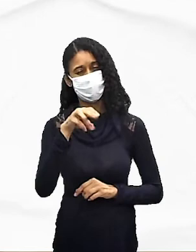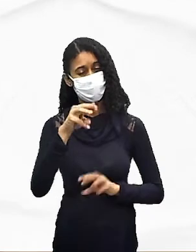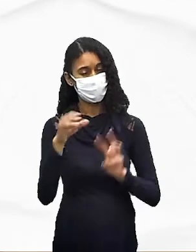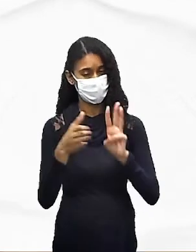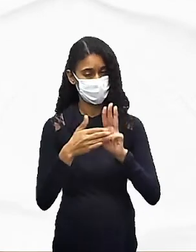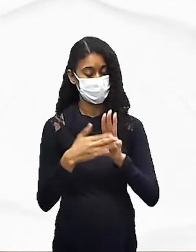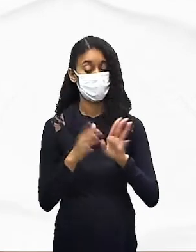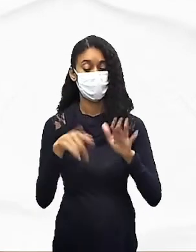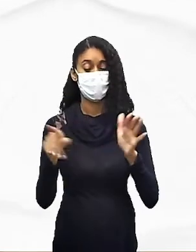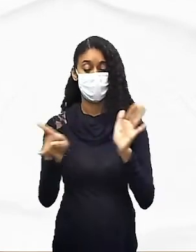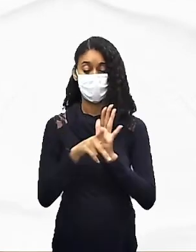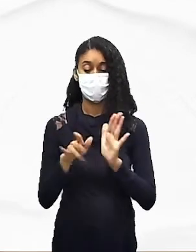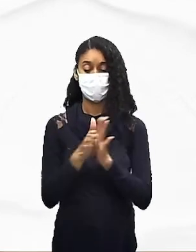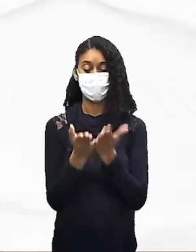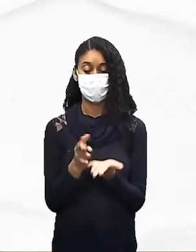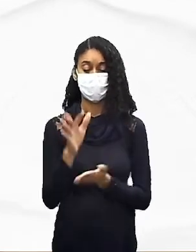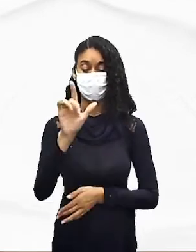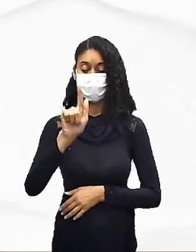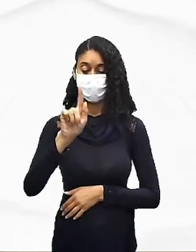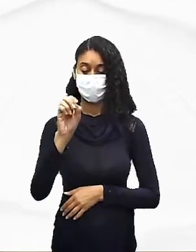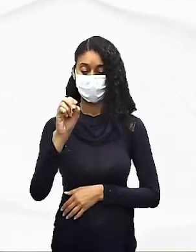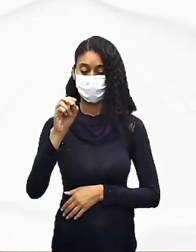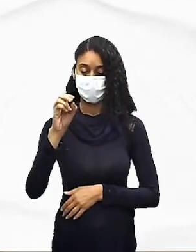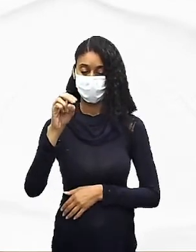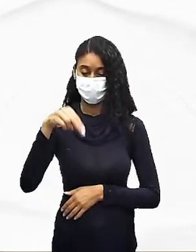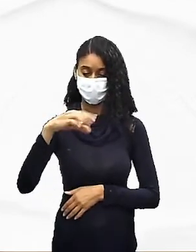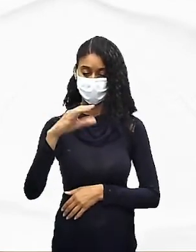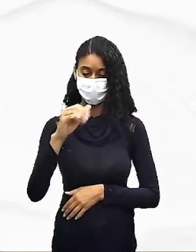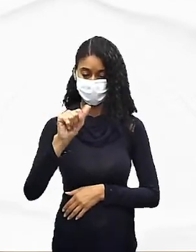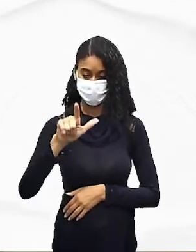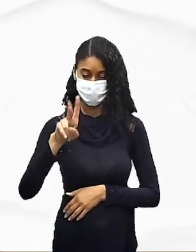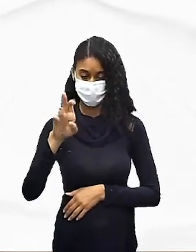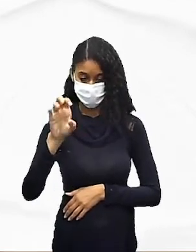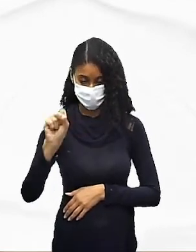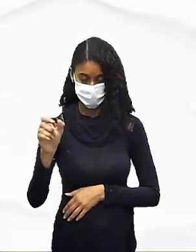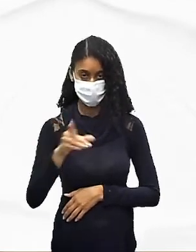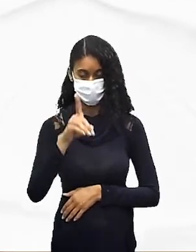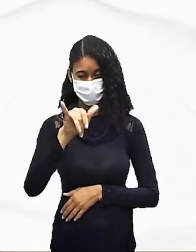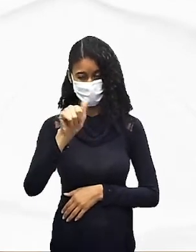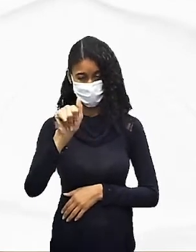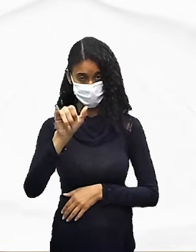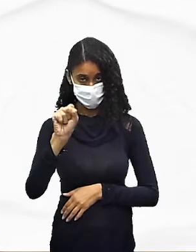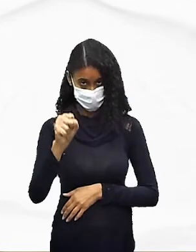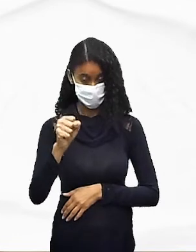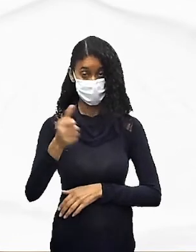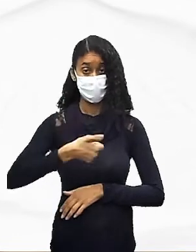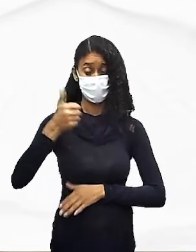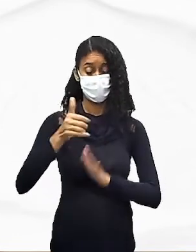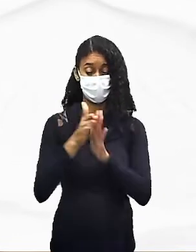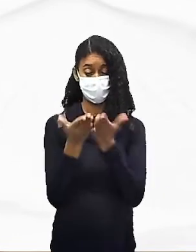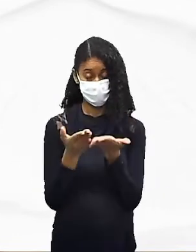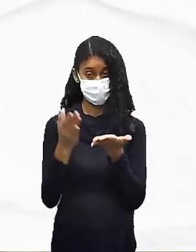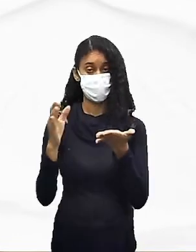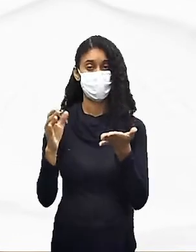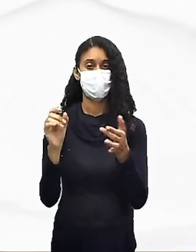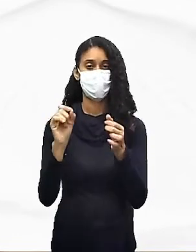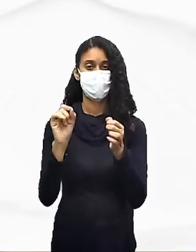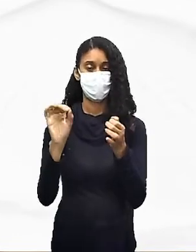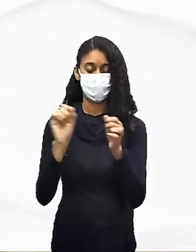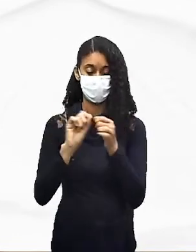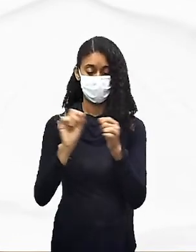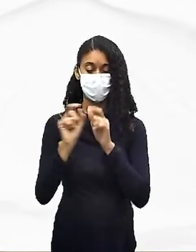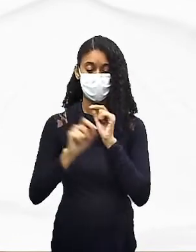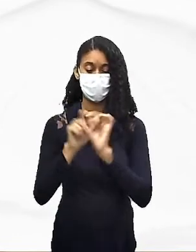primeiro livro do Gonçalves Dias, chamado Primeiros Cantos, tá? Então, primeiro livro publicado por Antônio